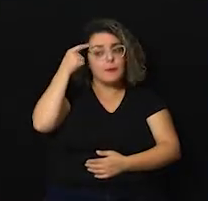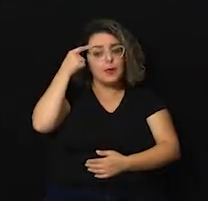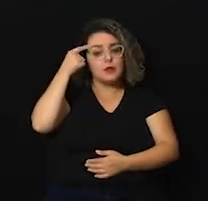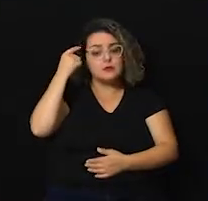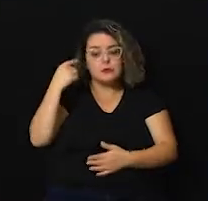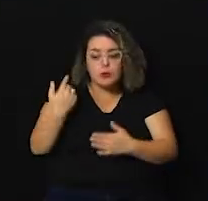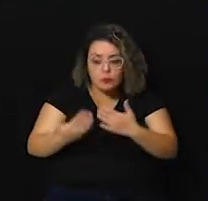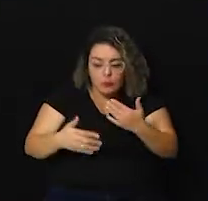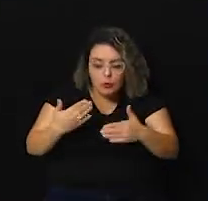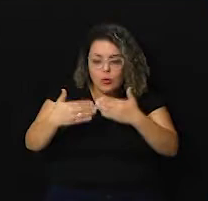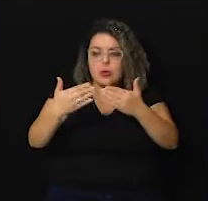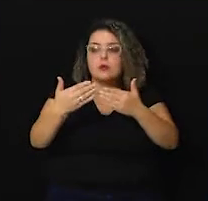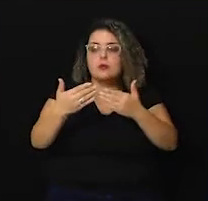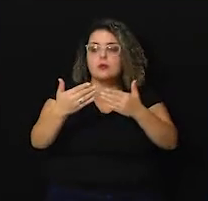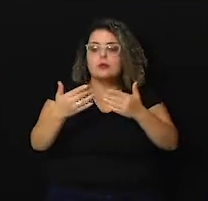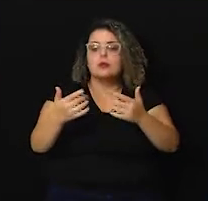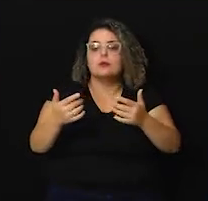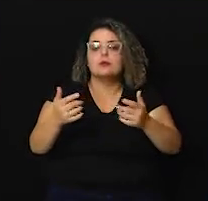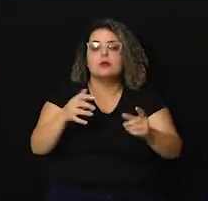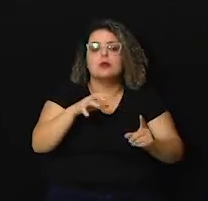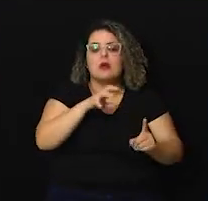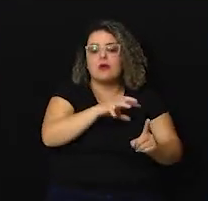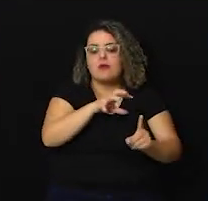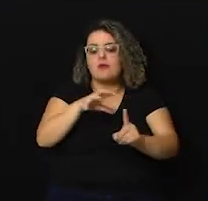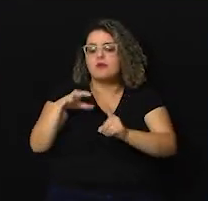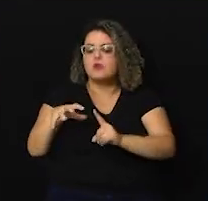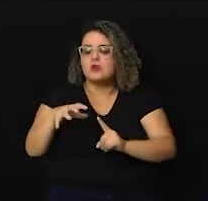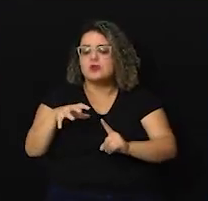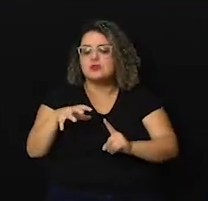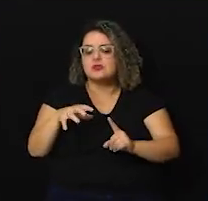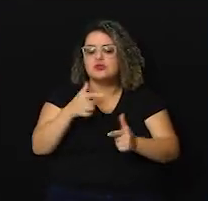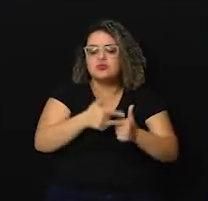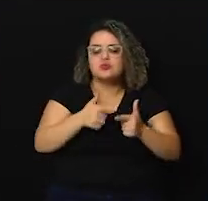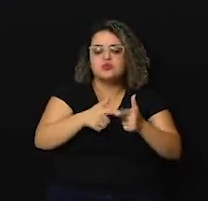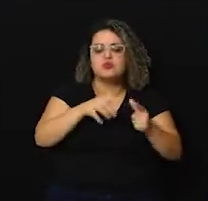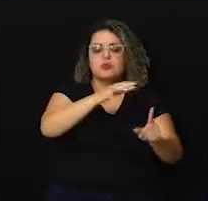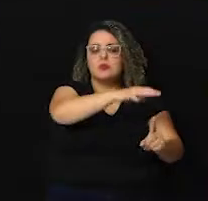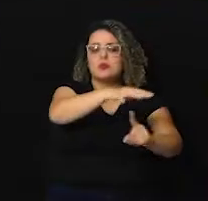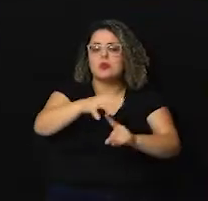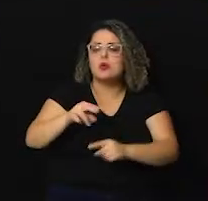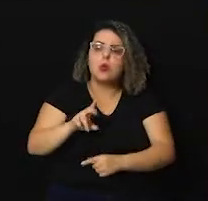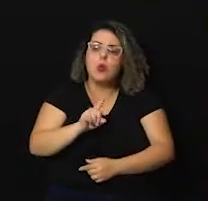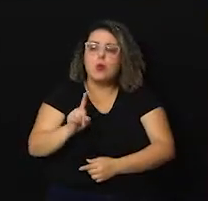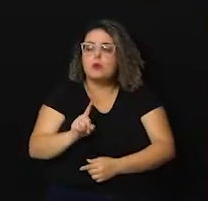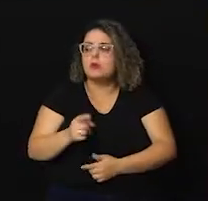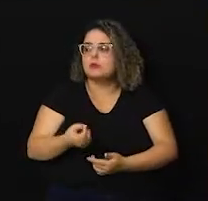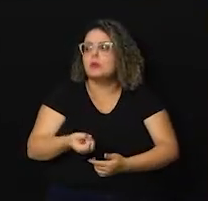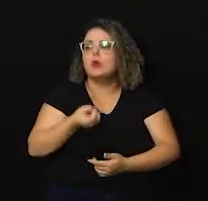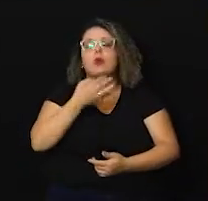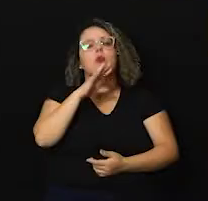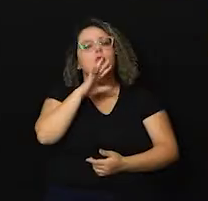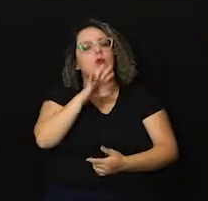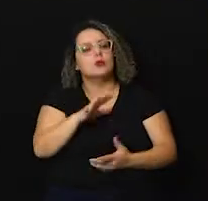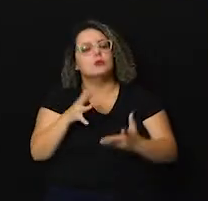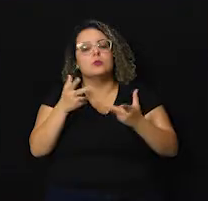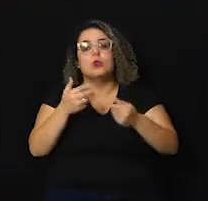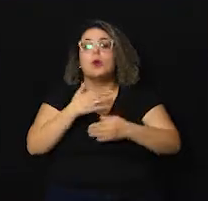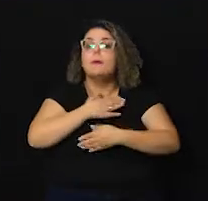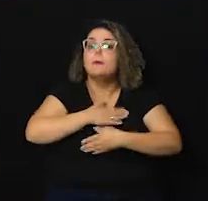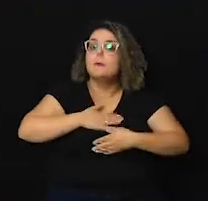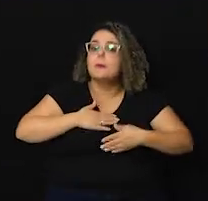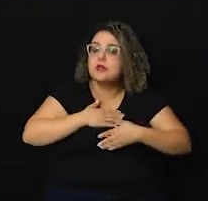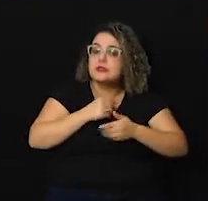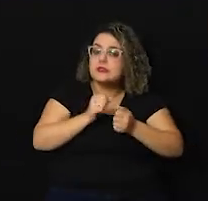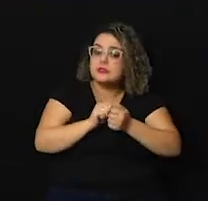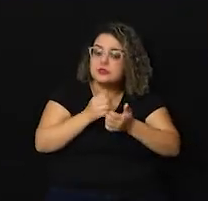na produção e minimiza os impactos ambientais ou não? Boa tarde para todas e todos, é um prazer estar